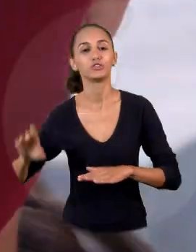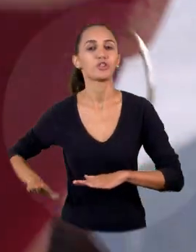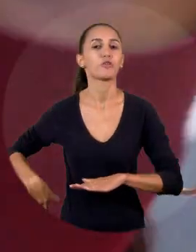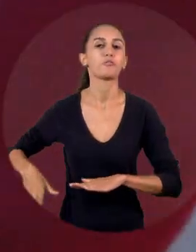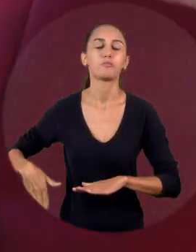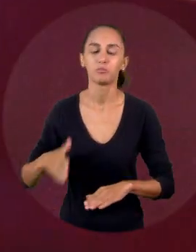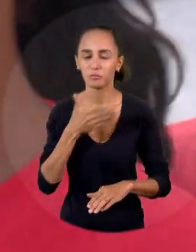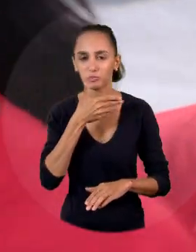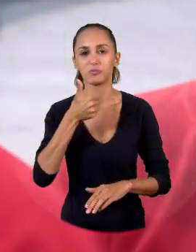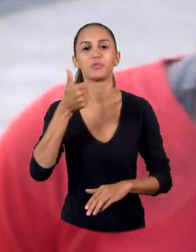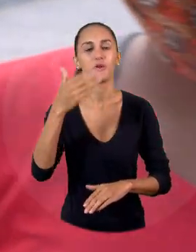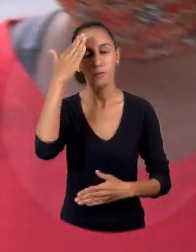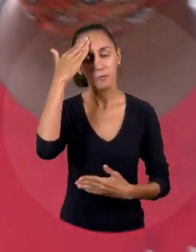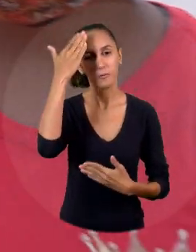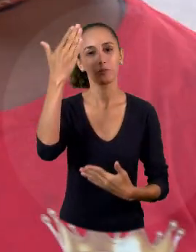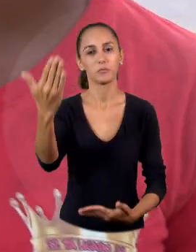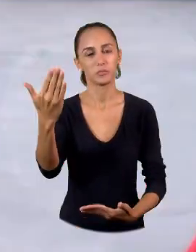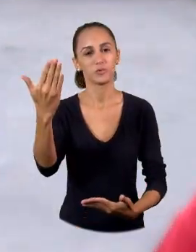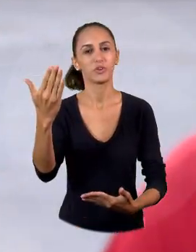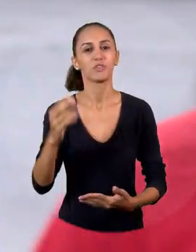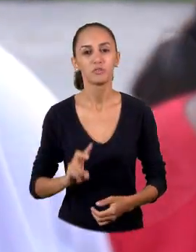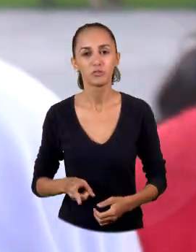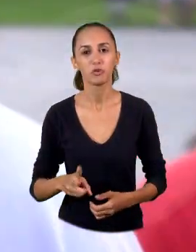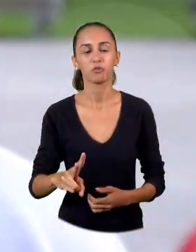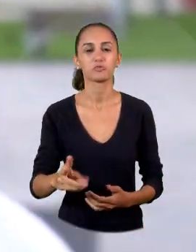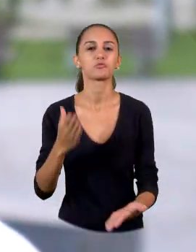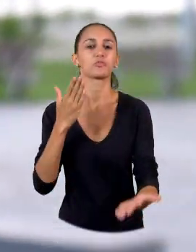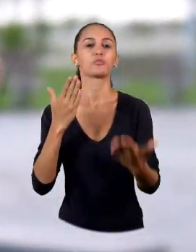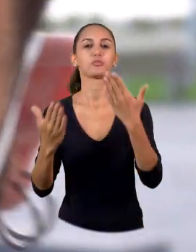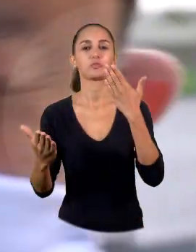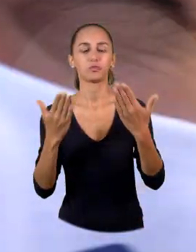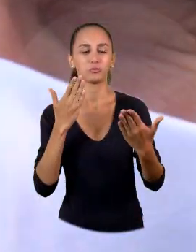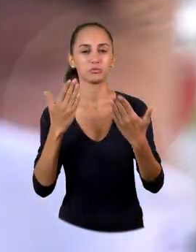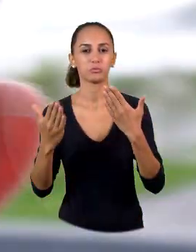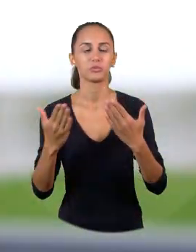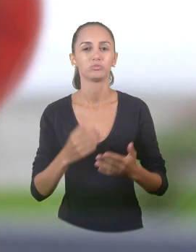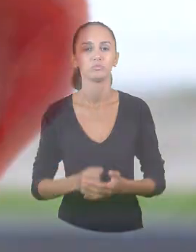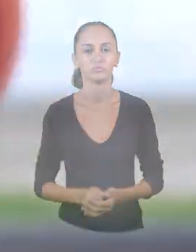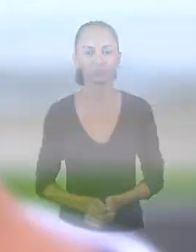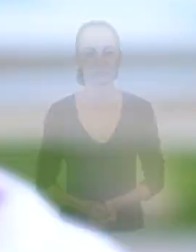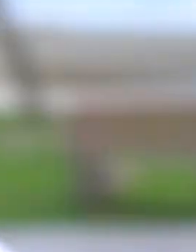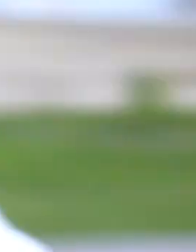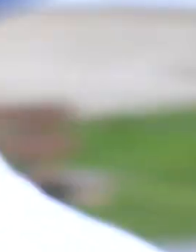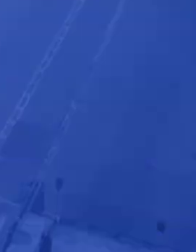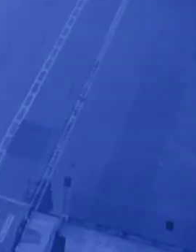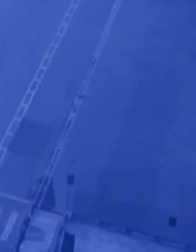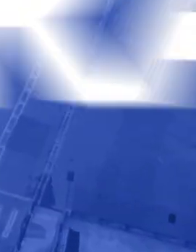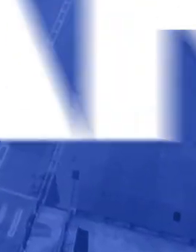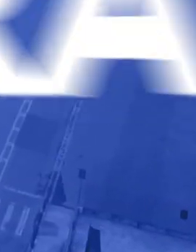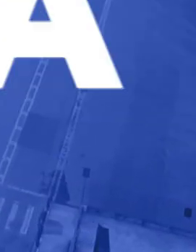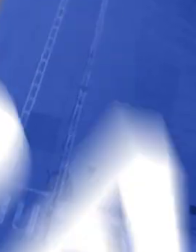praia, tá bem melhor. Muito obrigado, viu, gente? A gente vai continuar comparando. Só um minutinho a gente vem. Vem comigo, vem comigo, vem comigo, vem